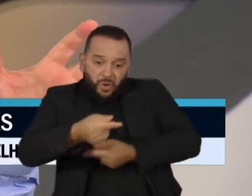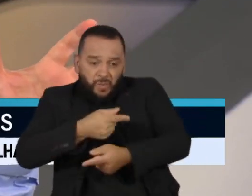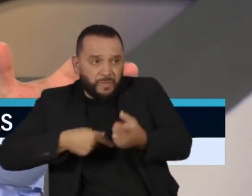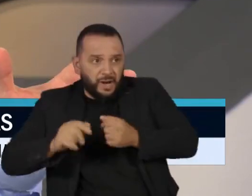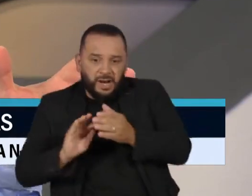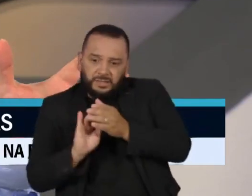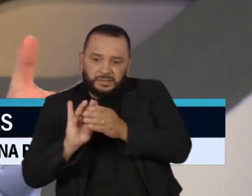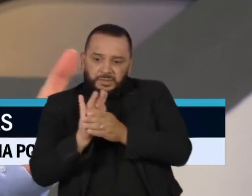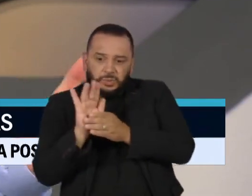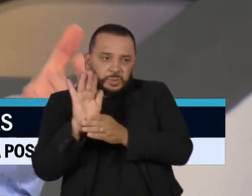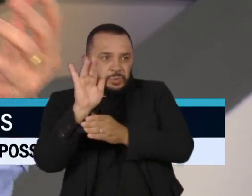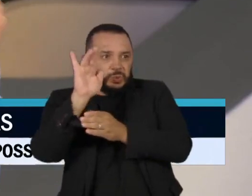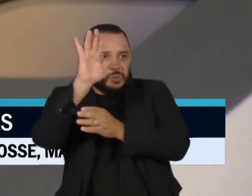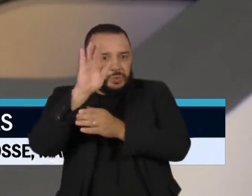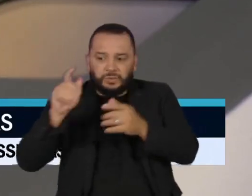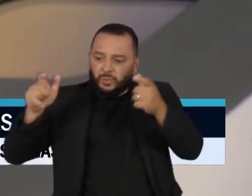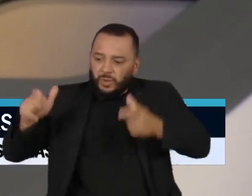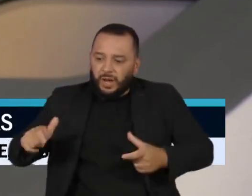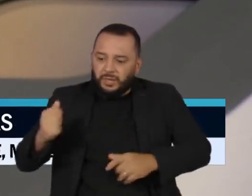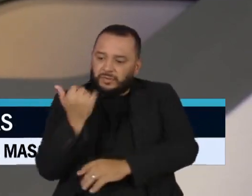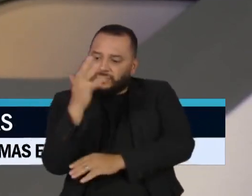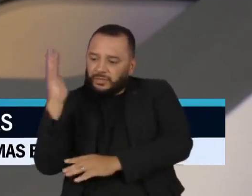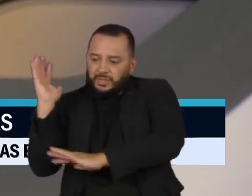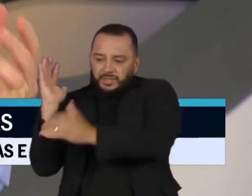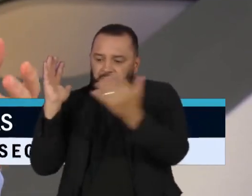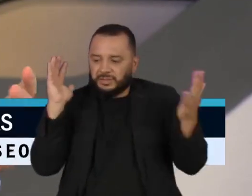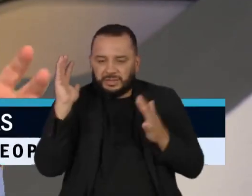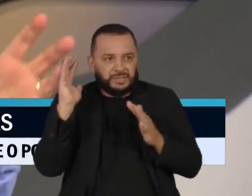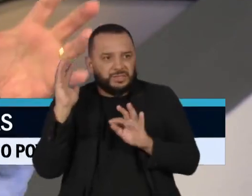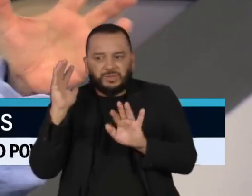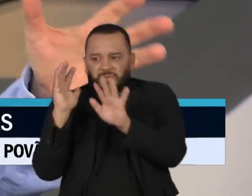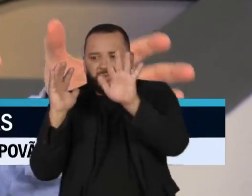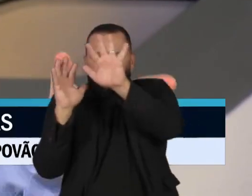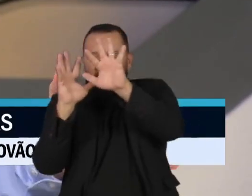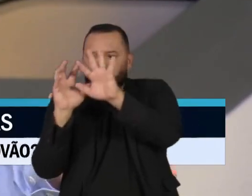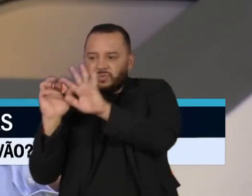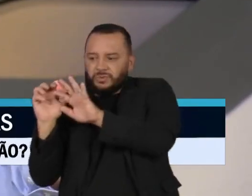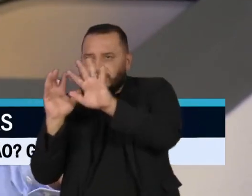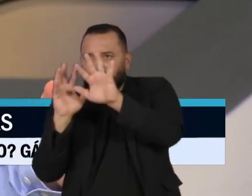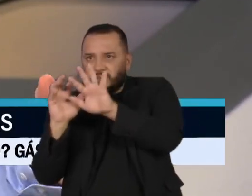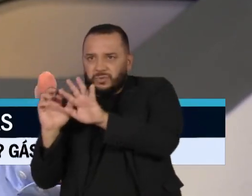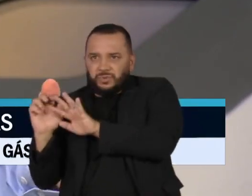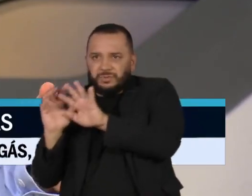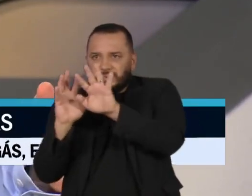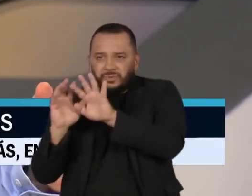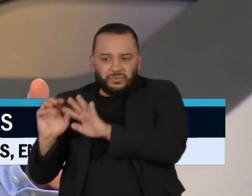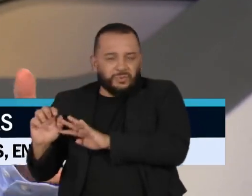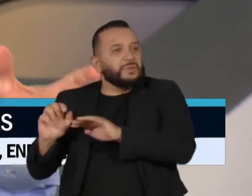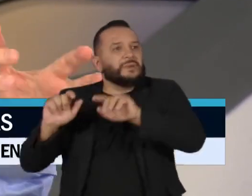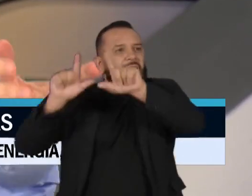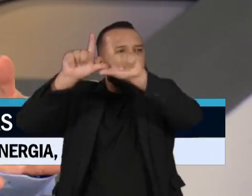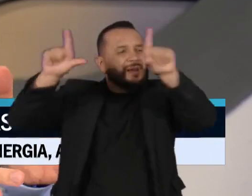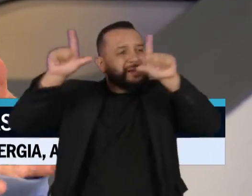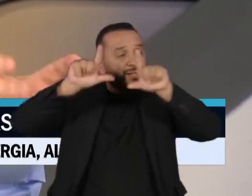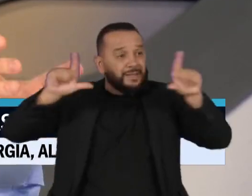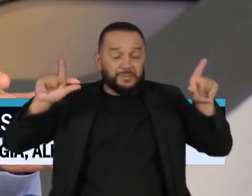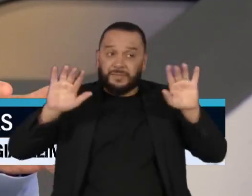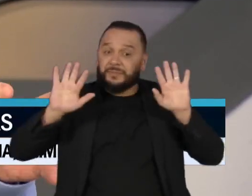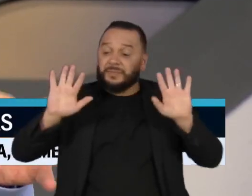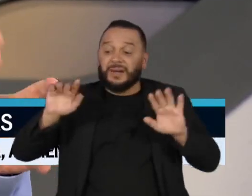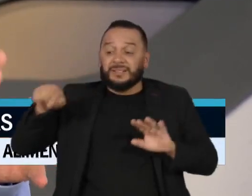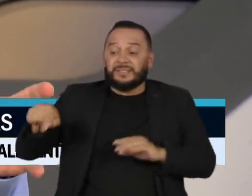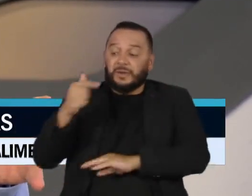reserva Florestal Quem compra precisa ter certeza que aquela Floresta que está ali estará